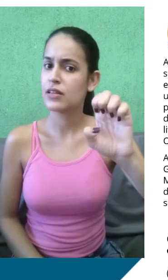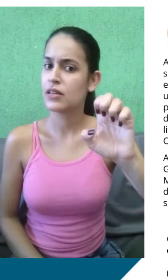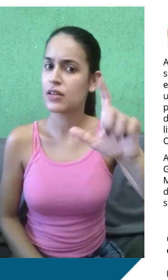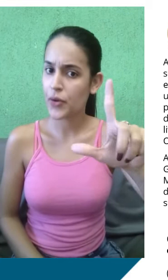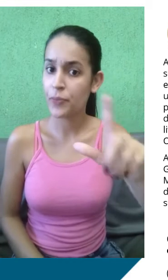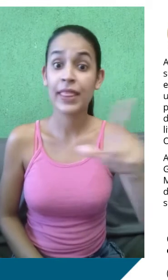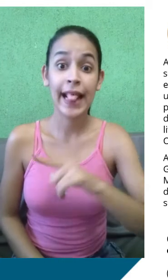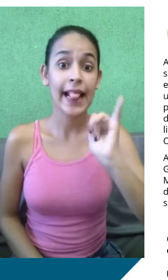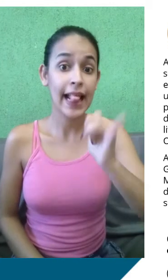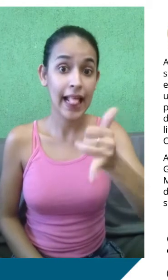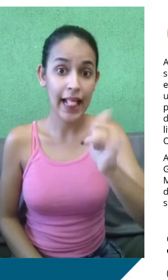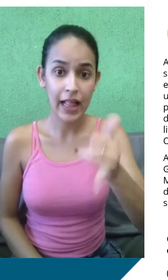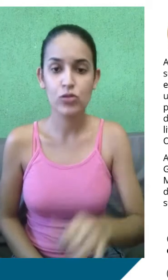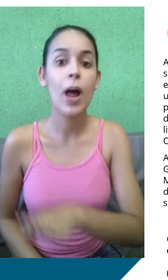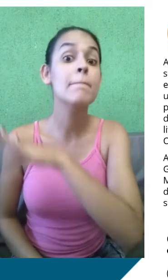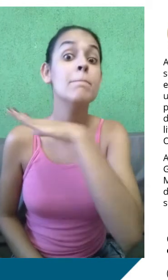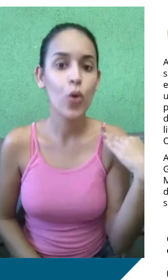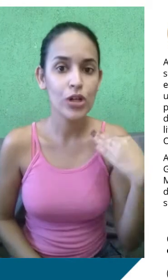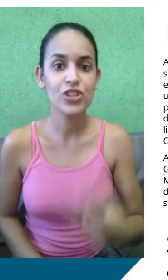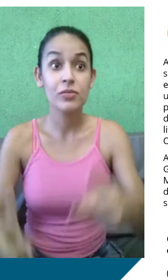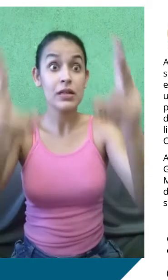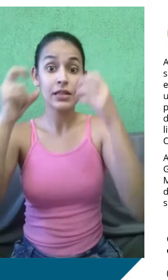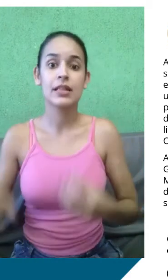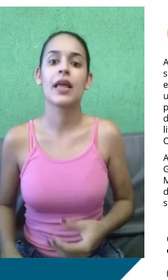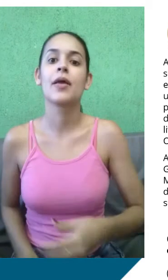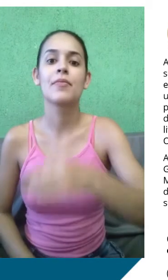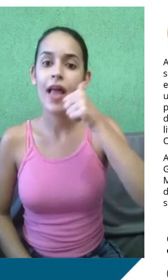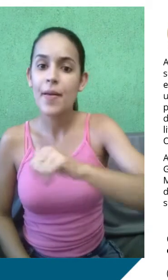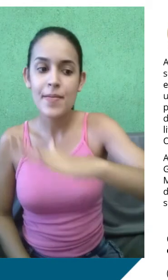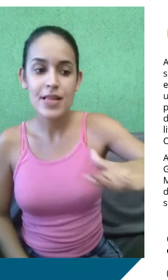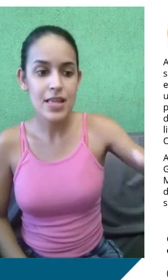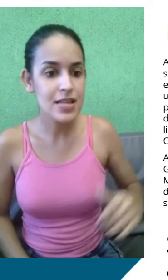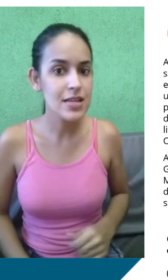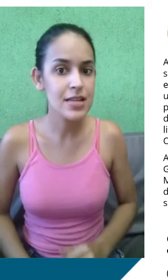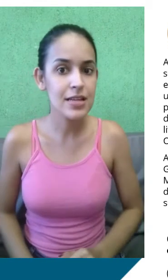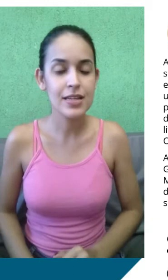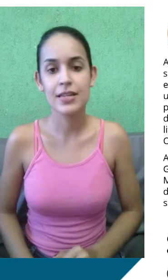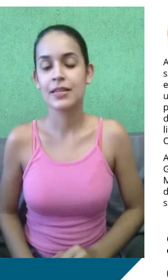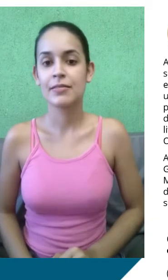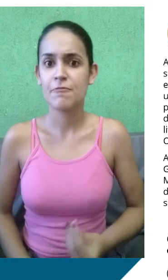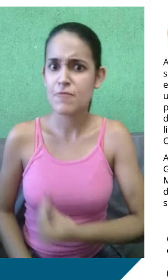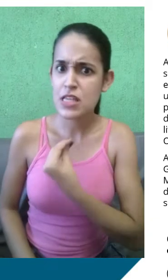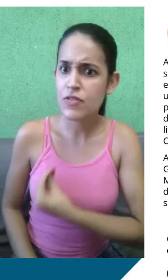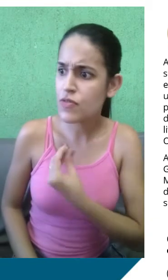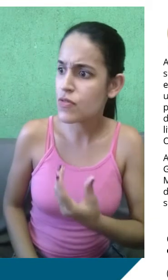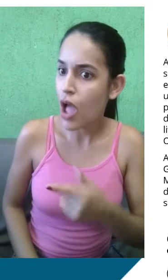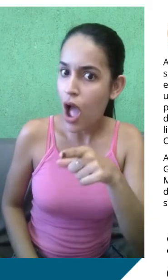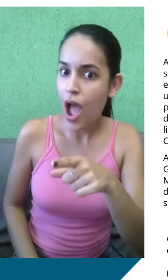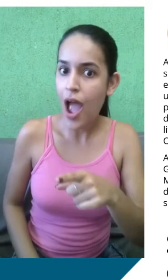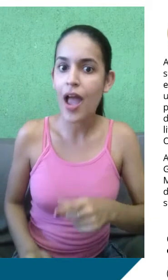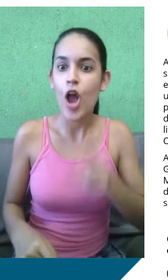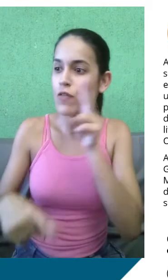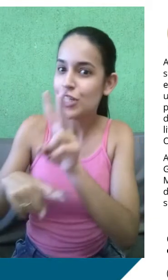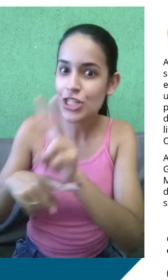A trajetória de Liesl Memminger é contada por uma narradora mórbida, surpreendentemente simpática. Ao perceber que a pequena